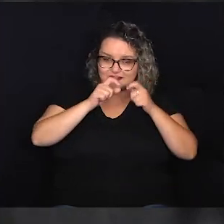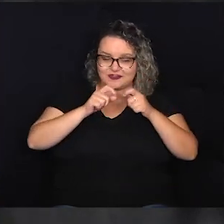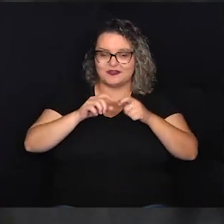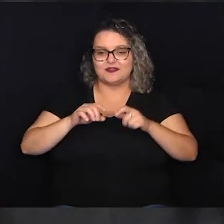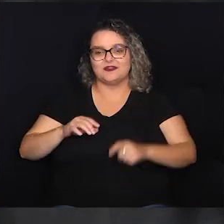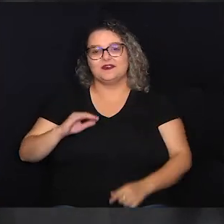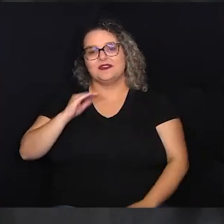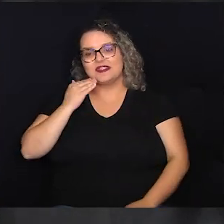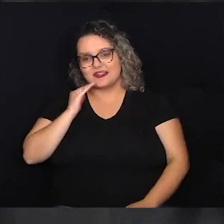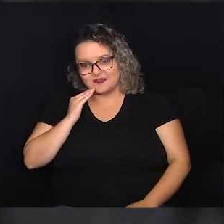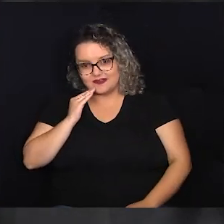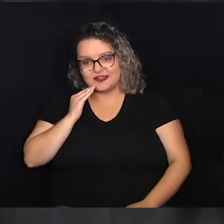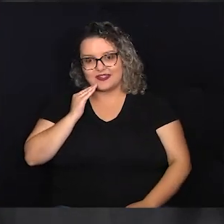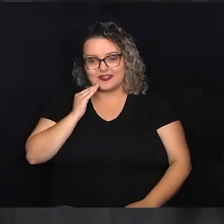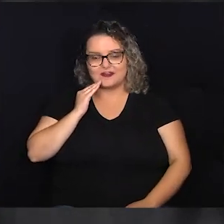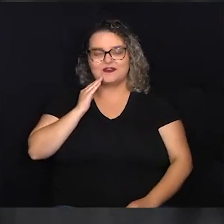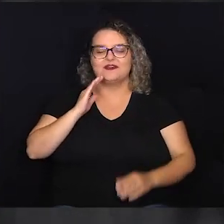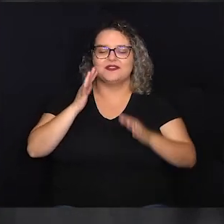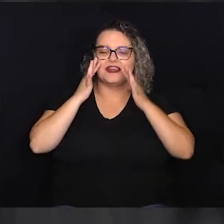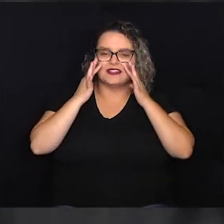hiperatividade. Um menino,